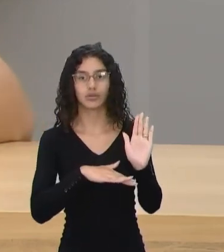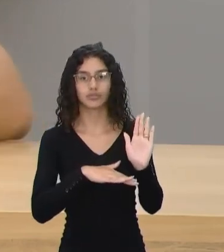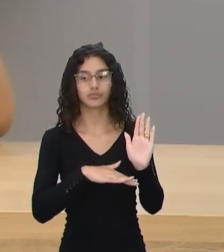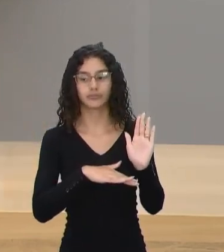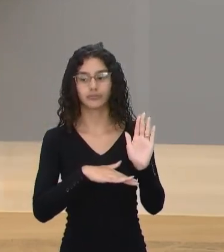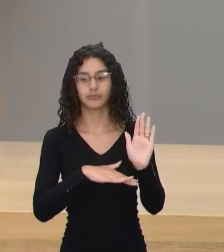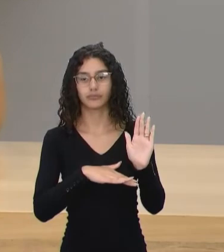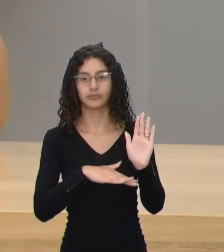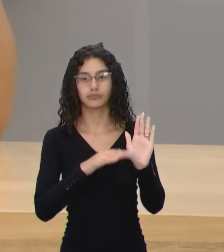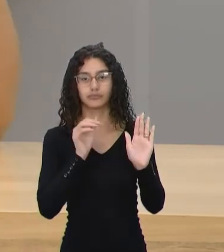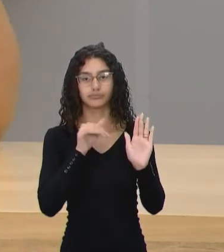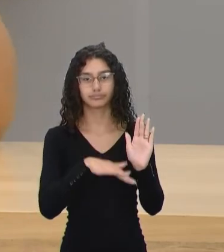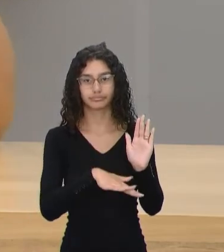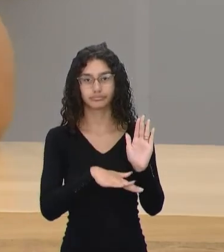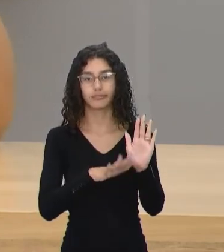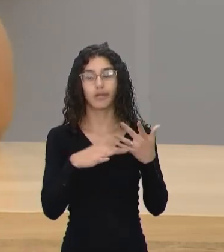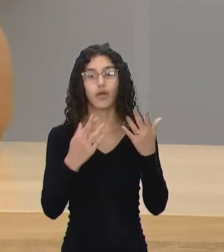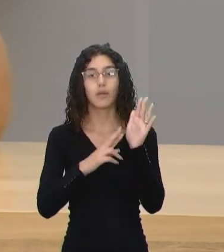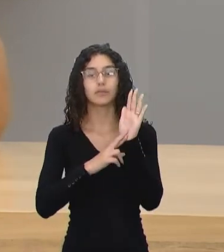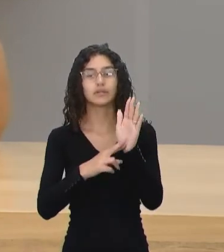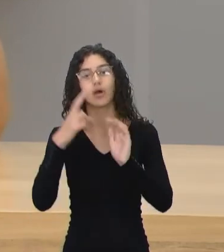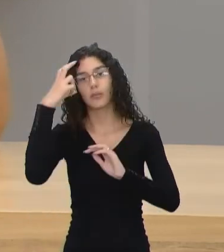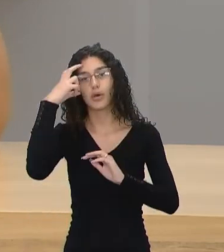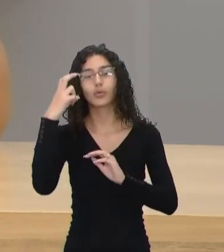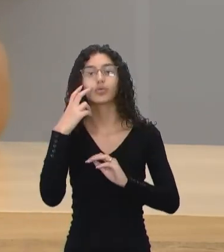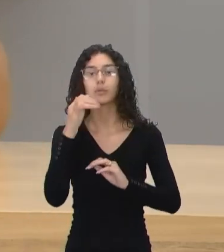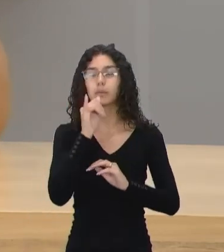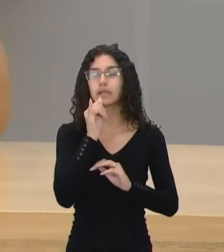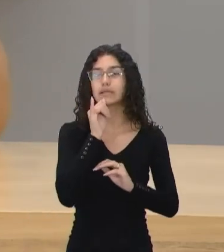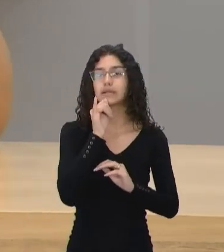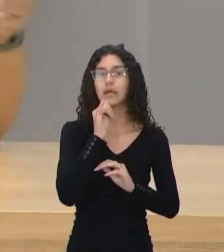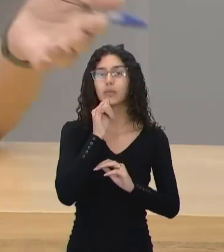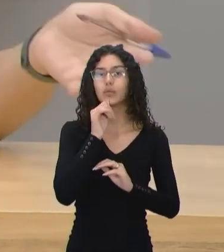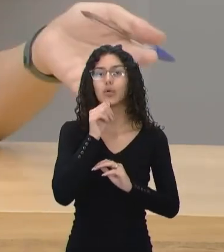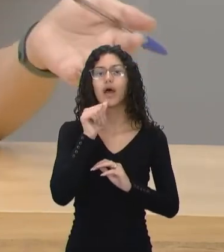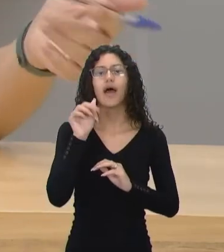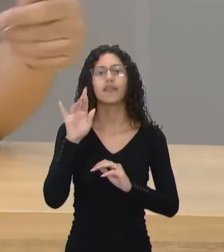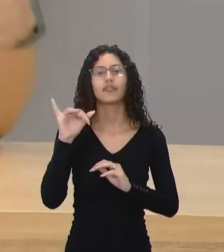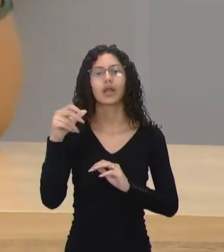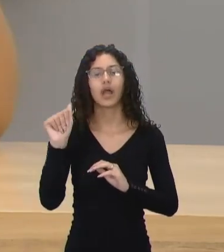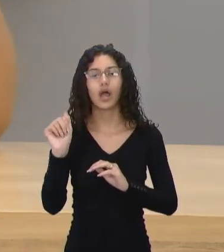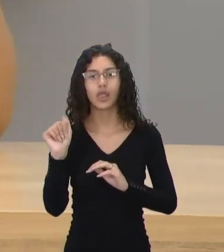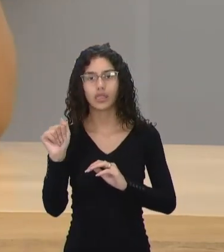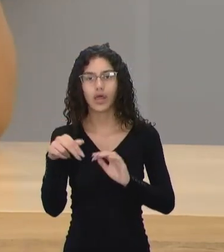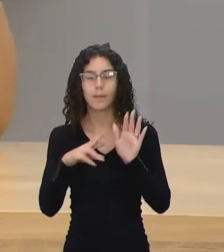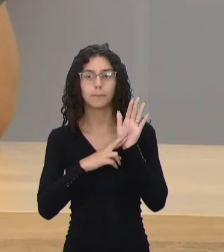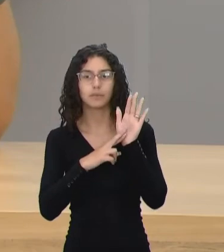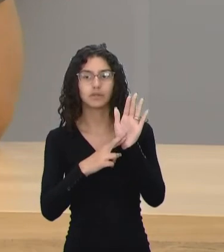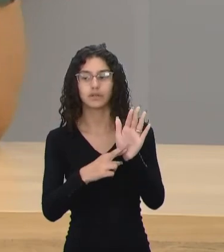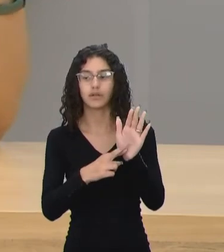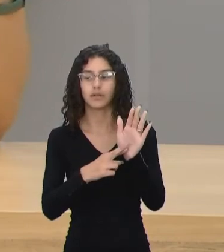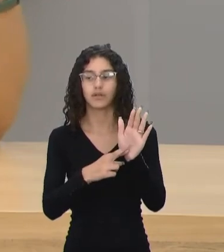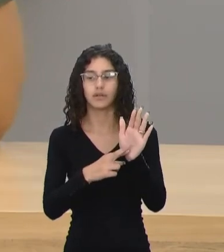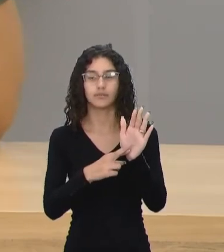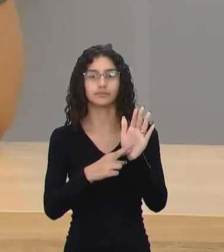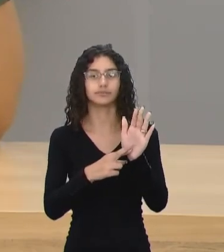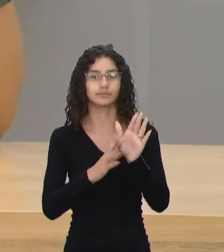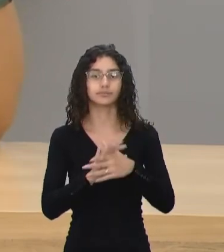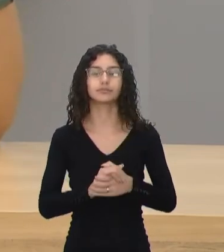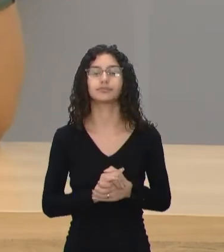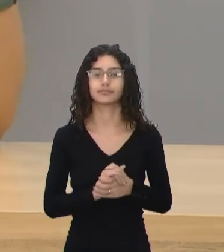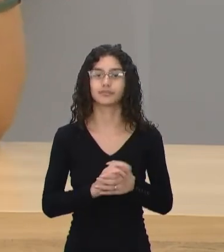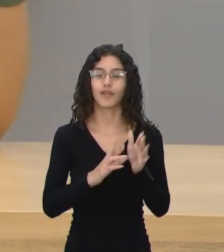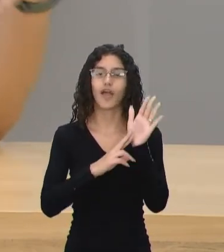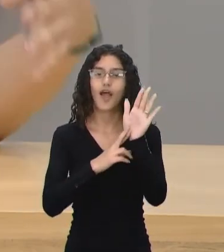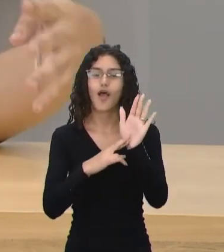Então, quando eles queriam mostrar uma cultura, por exemplo, africana, eles trariam lá exemplos de